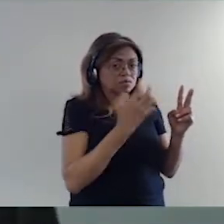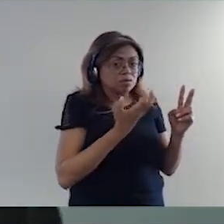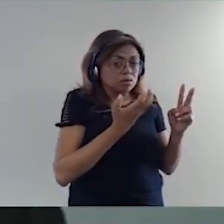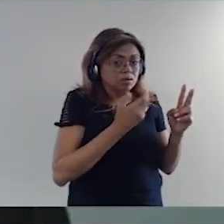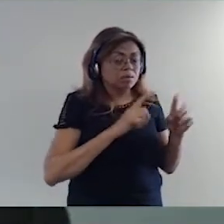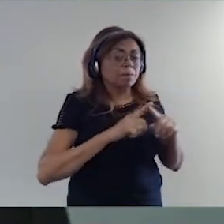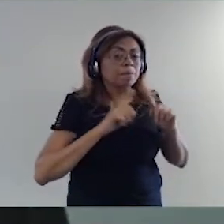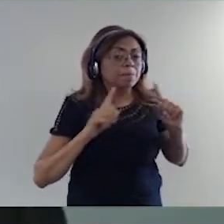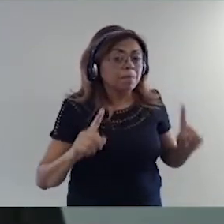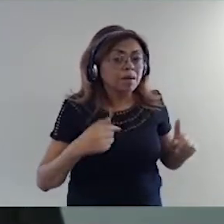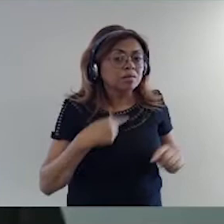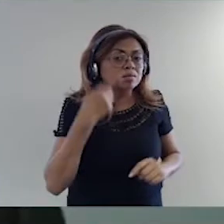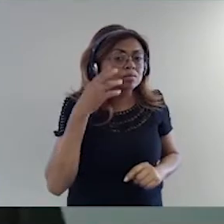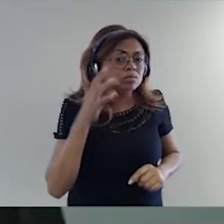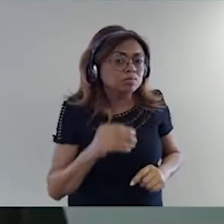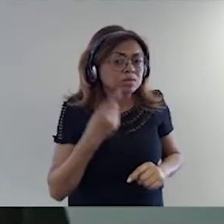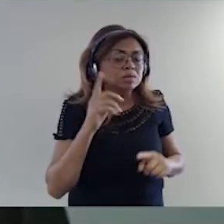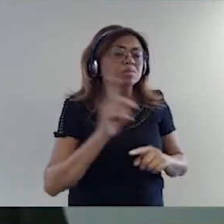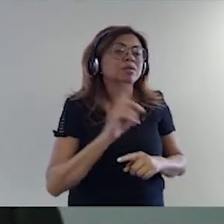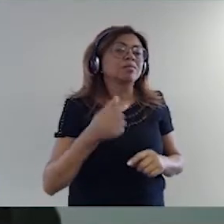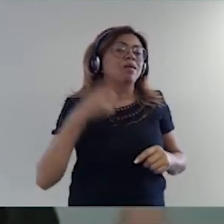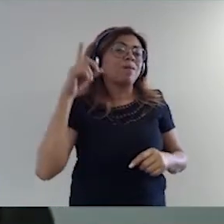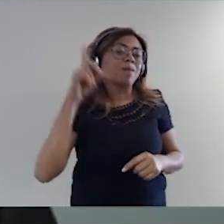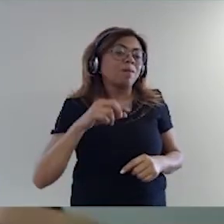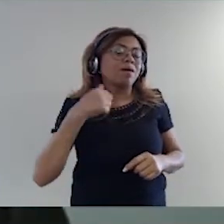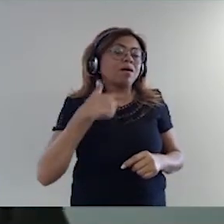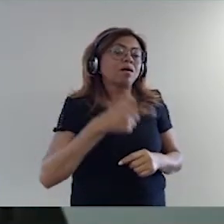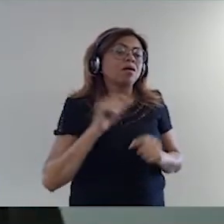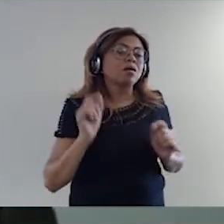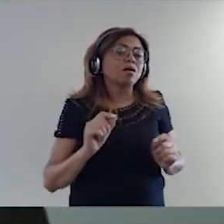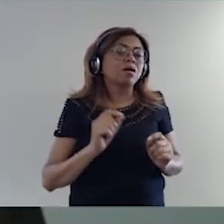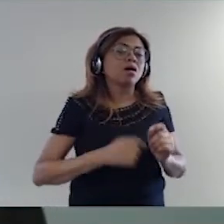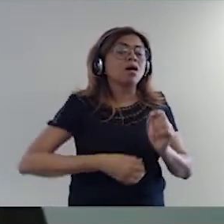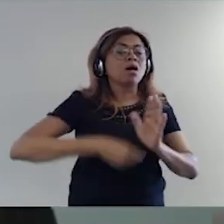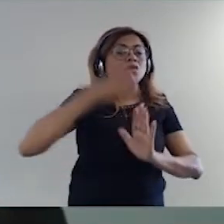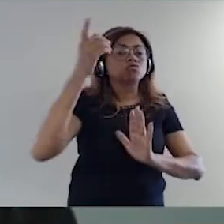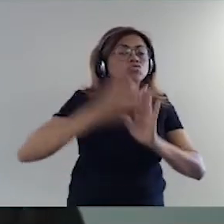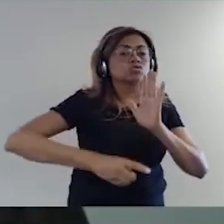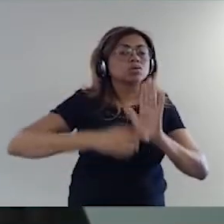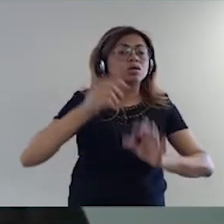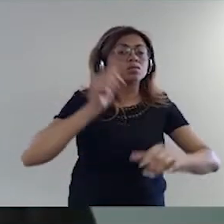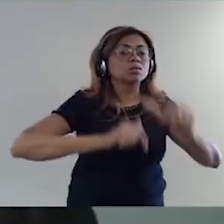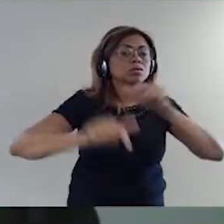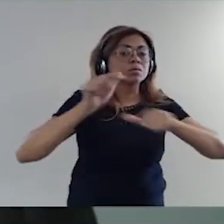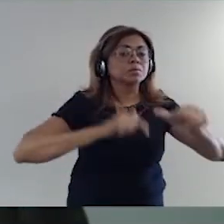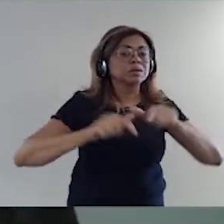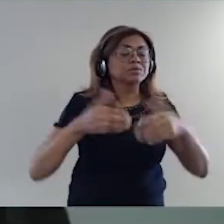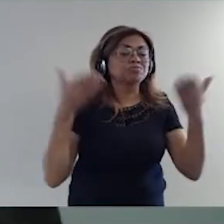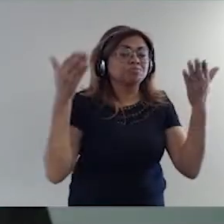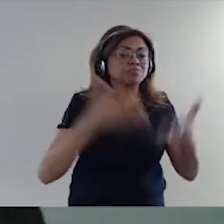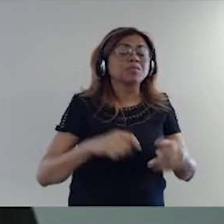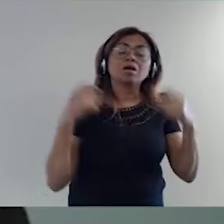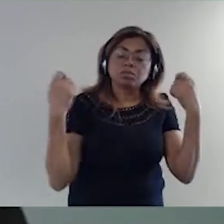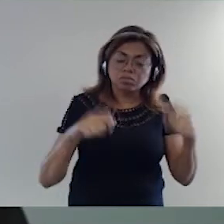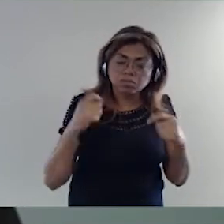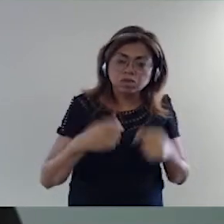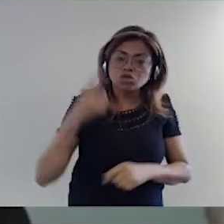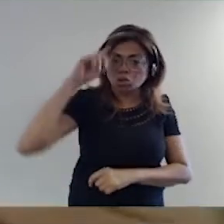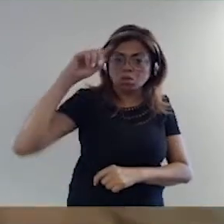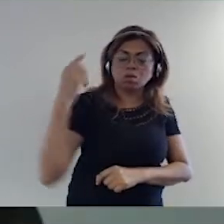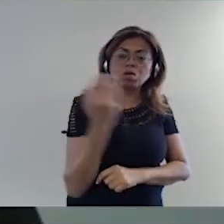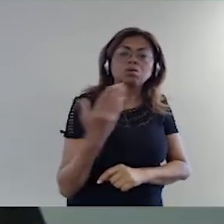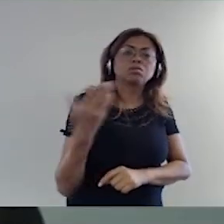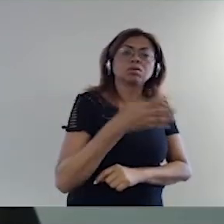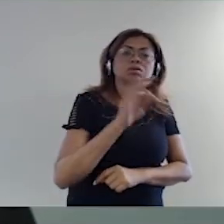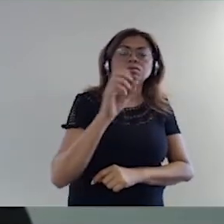exemplo, o comportamento da Justiça Trabalhista. E os nossos colegas foram compelidos a ter de participar destes